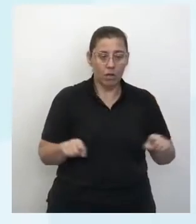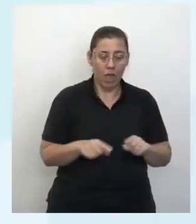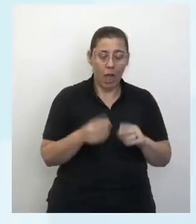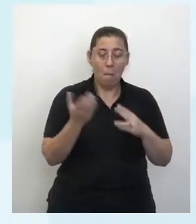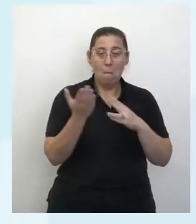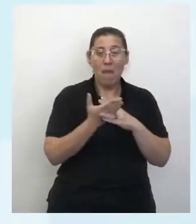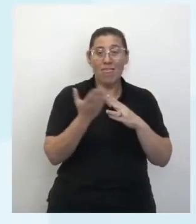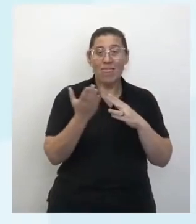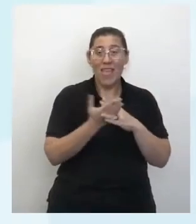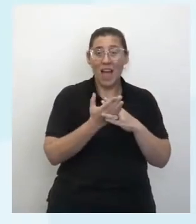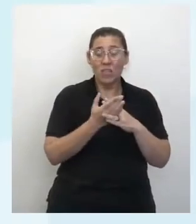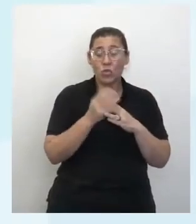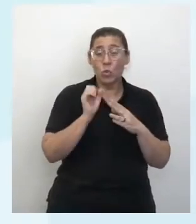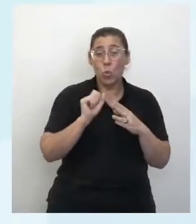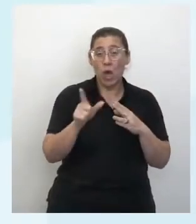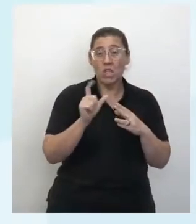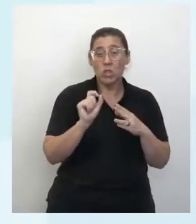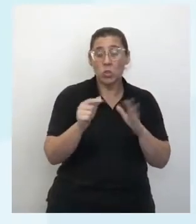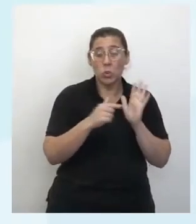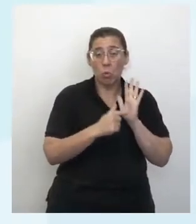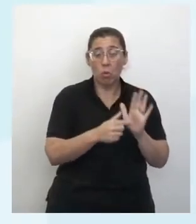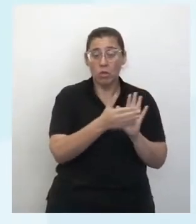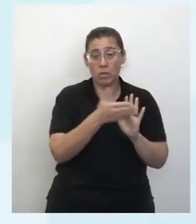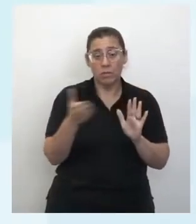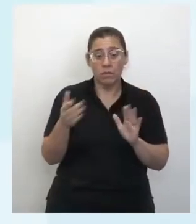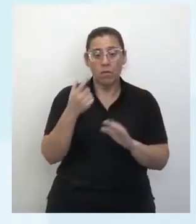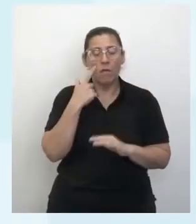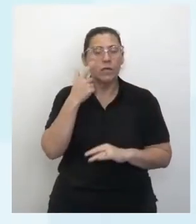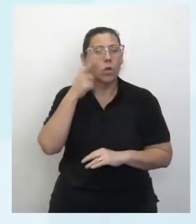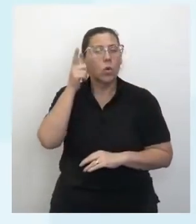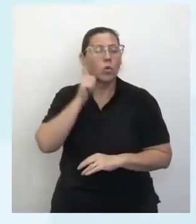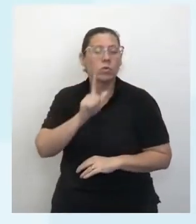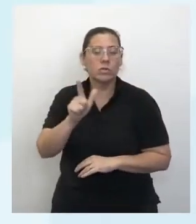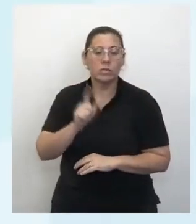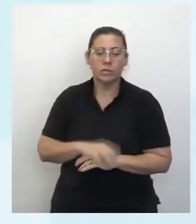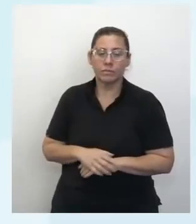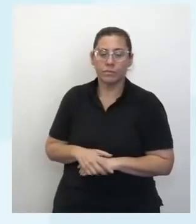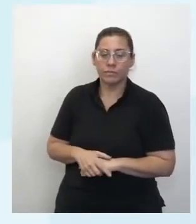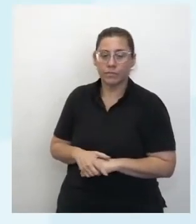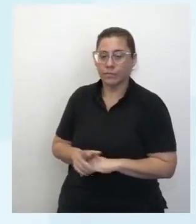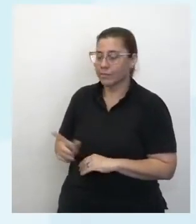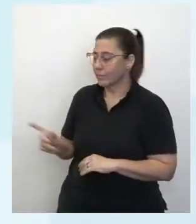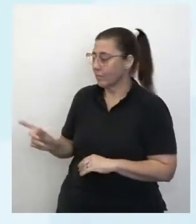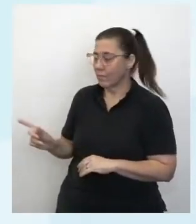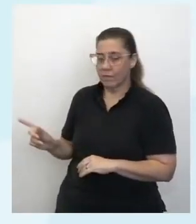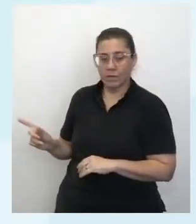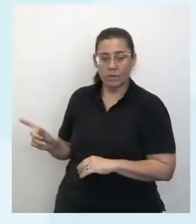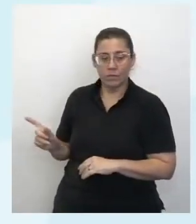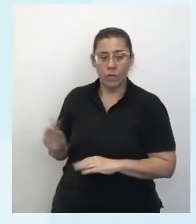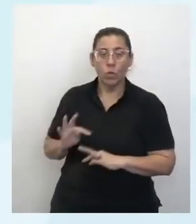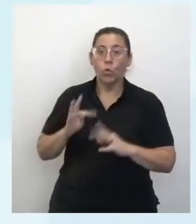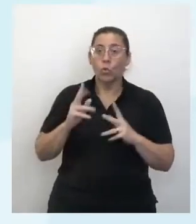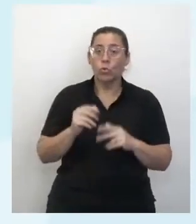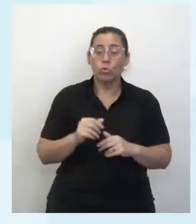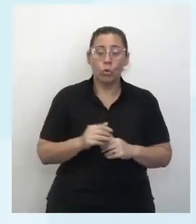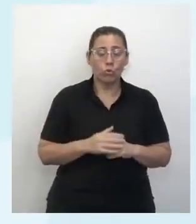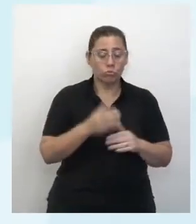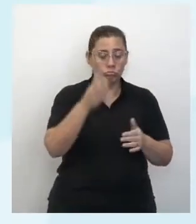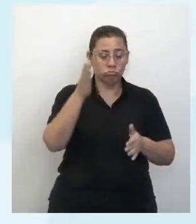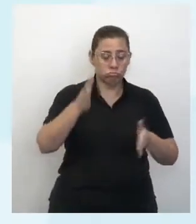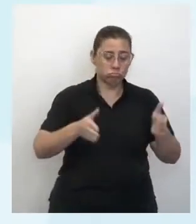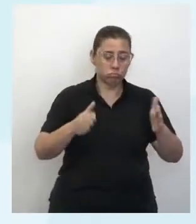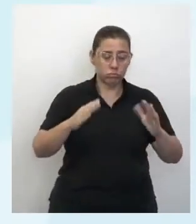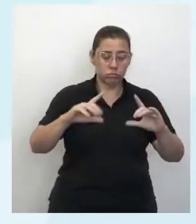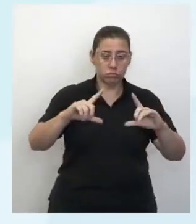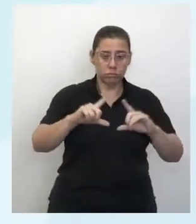azul, tá certo? Então, eu tô dando uma proporcionalidade. Vamos ver se eu consigo mexer de novo, ó. Veja que todos os lados aqui, eu tô tentando fazer